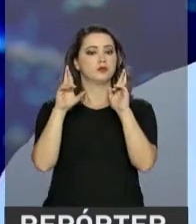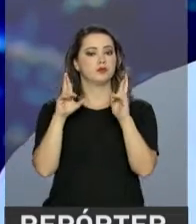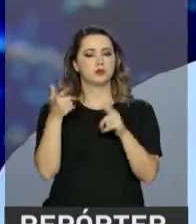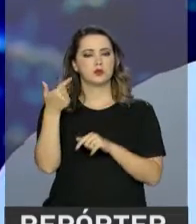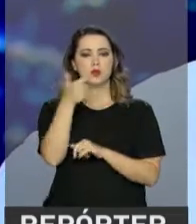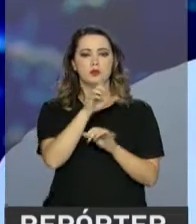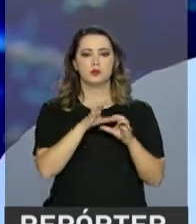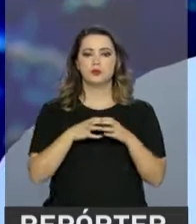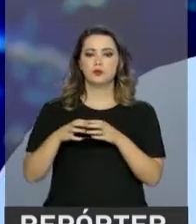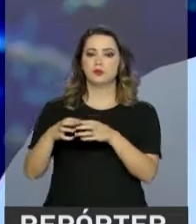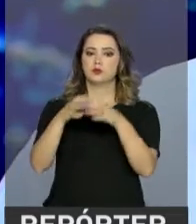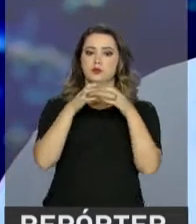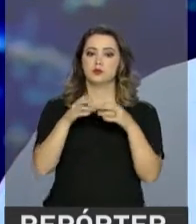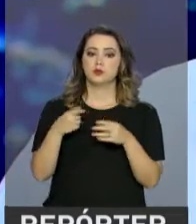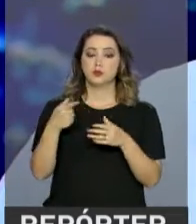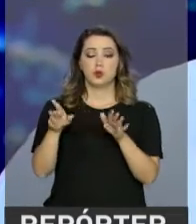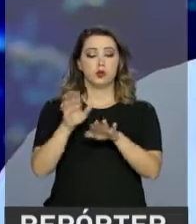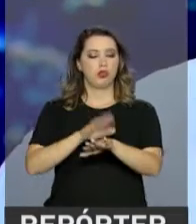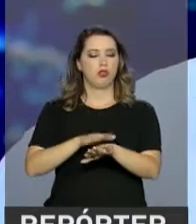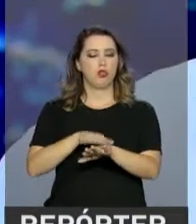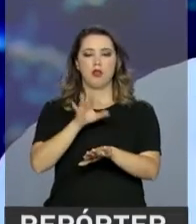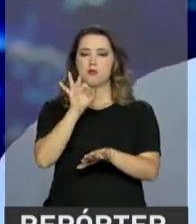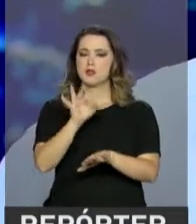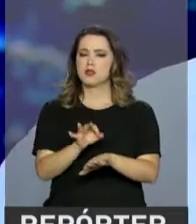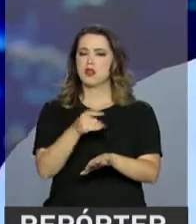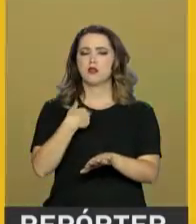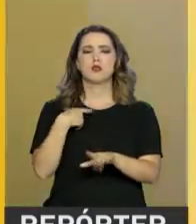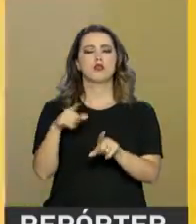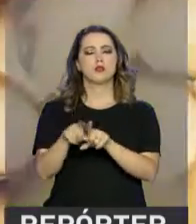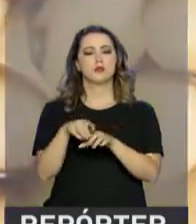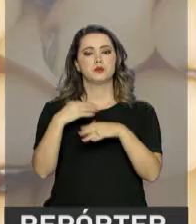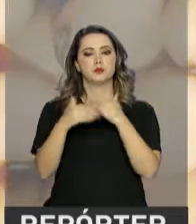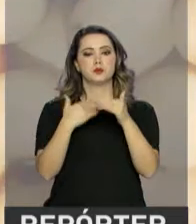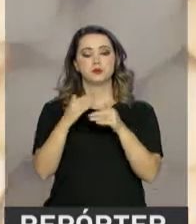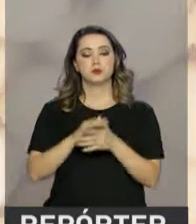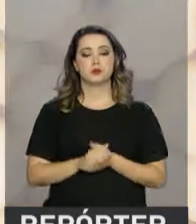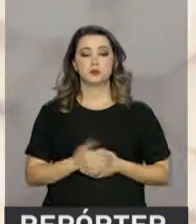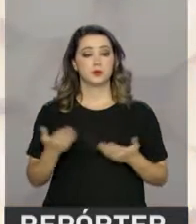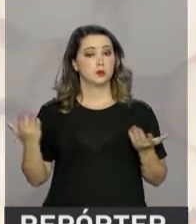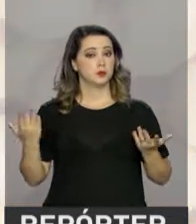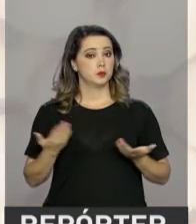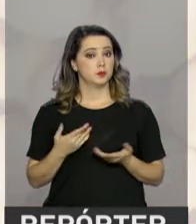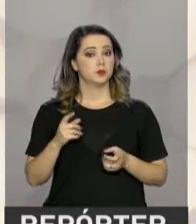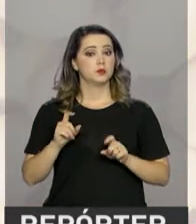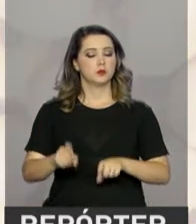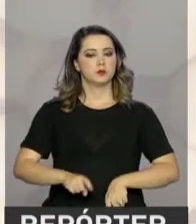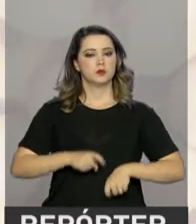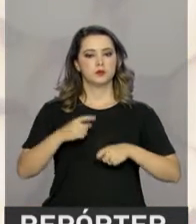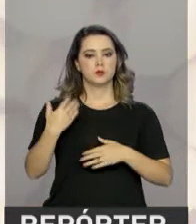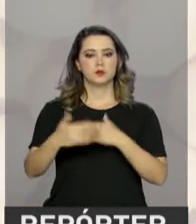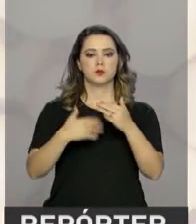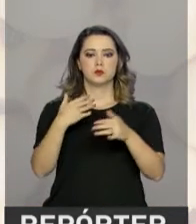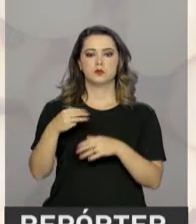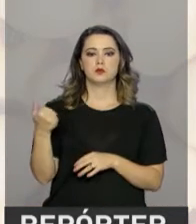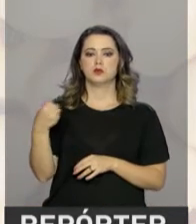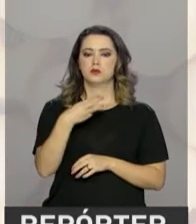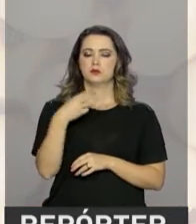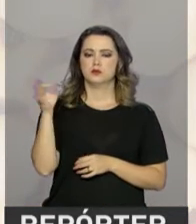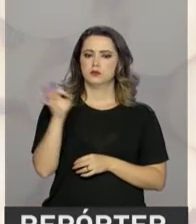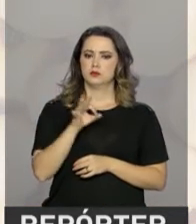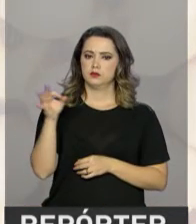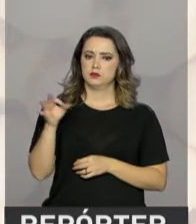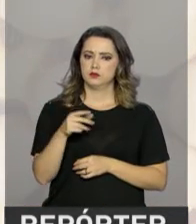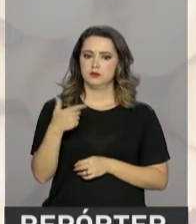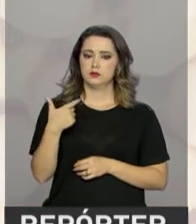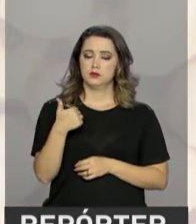os outros setores, no seu tempo, também cresçam. O agronegócio brasileiro cresceu 13% em 2017,